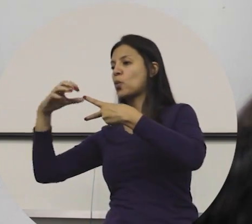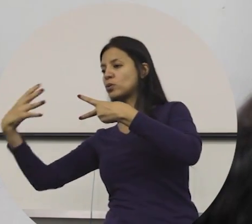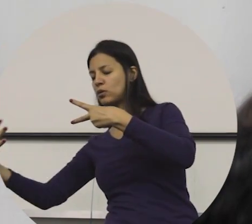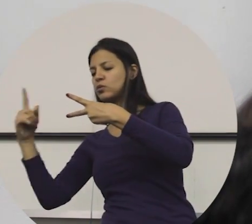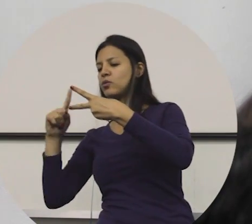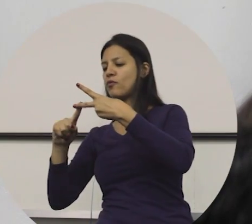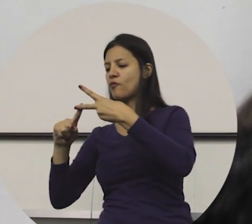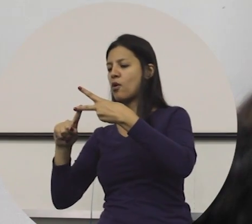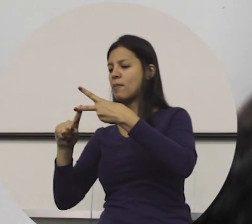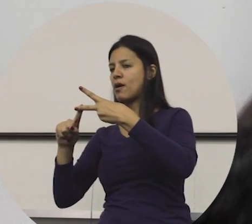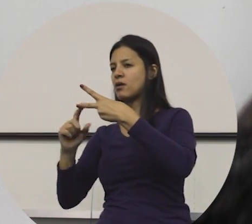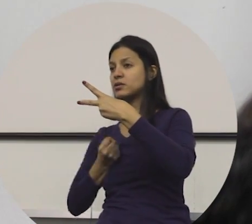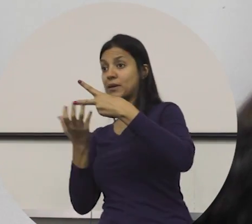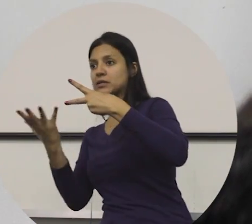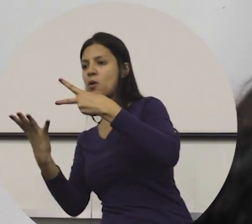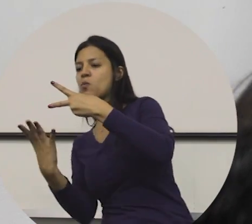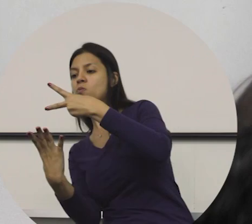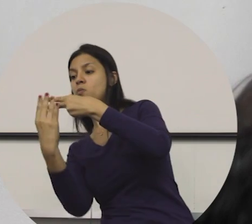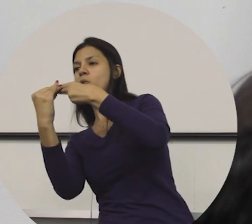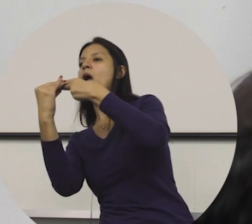é isso daqui, ó.